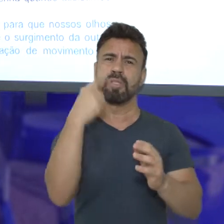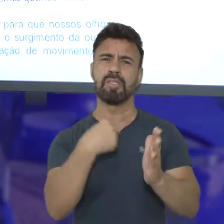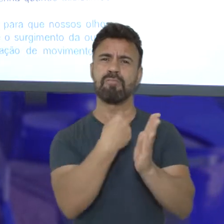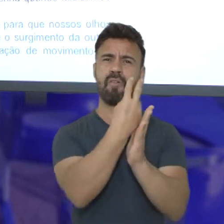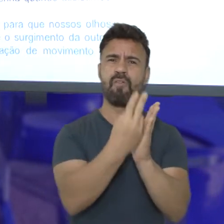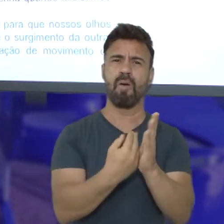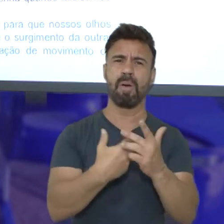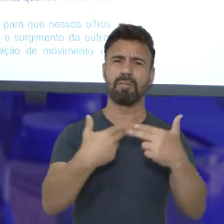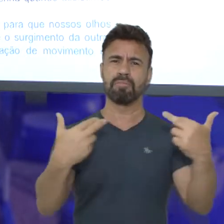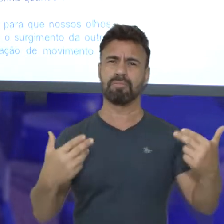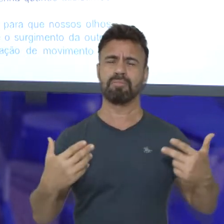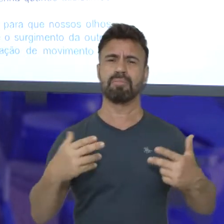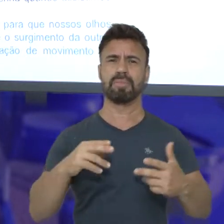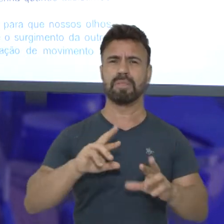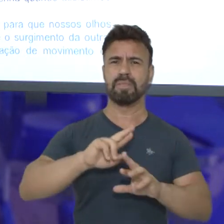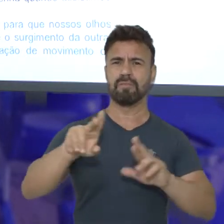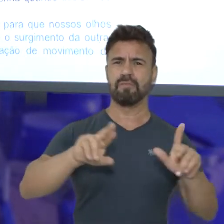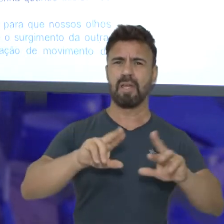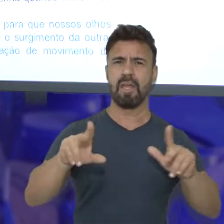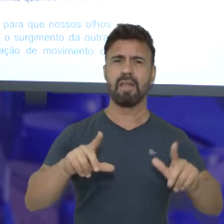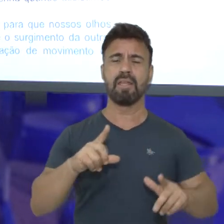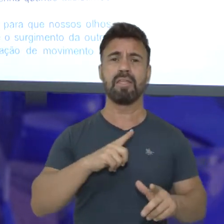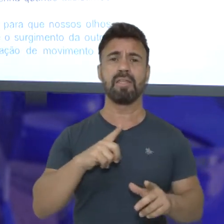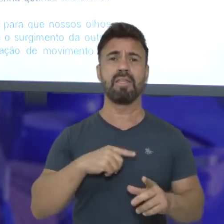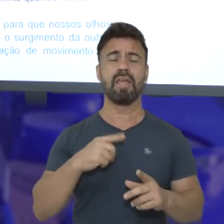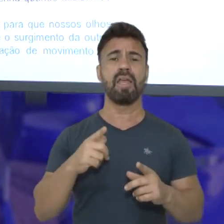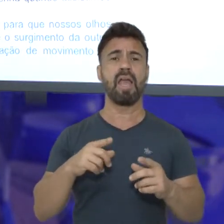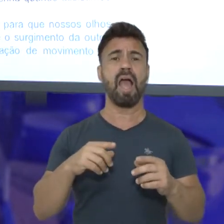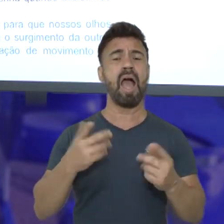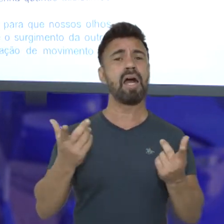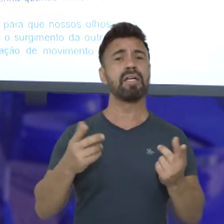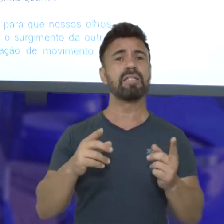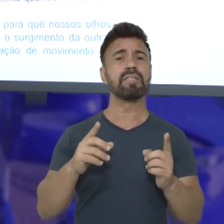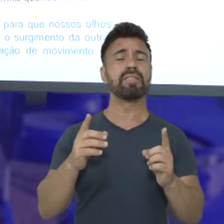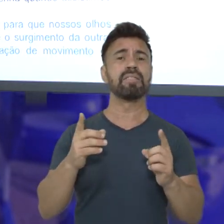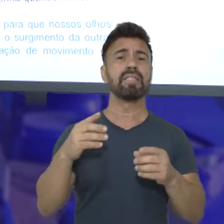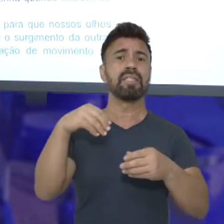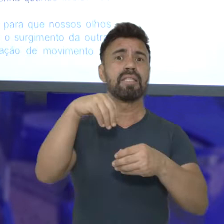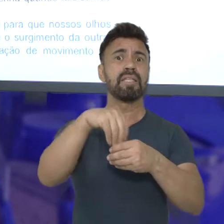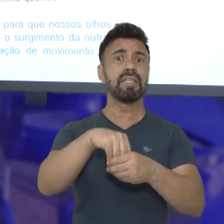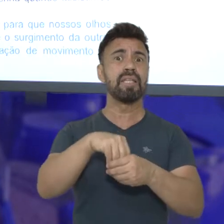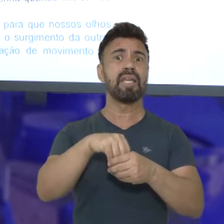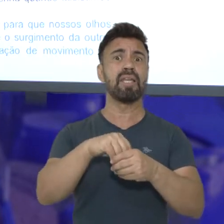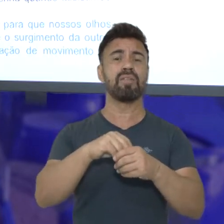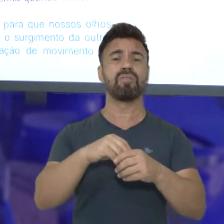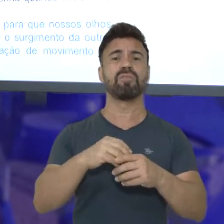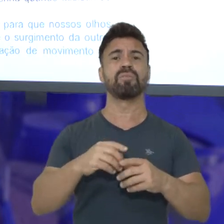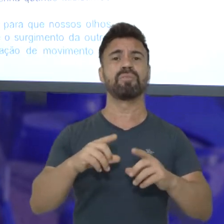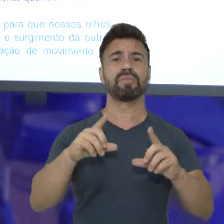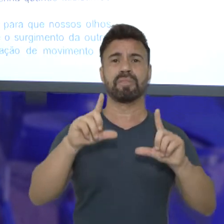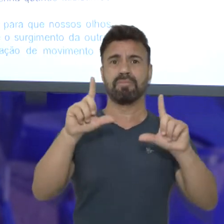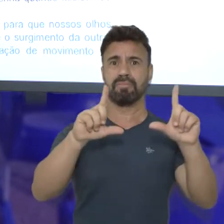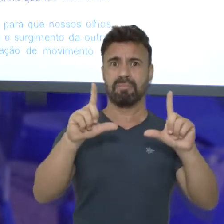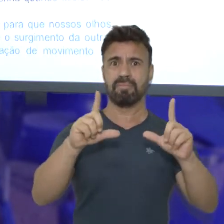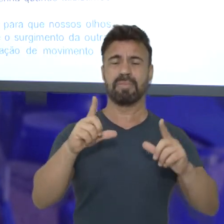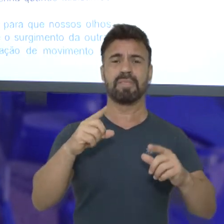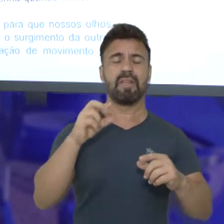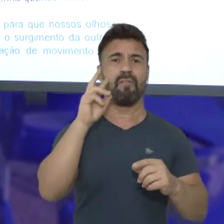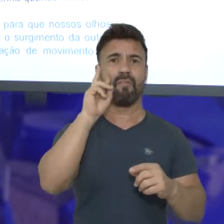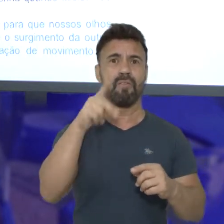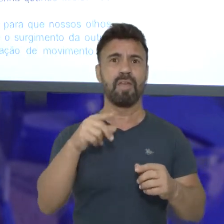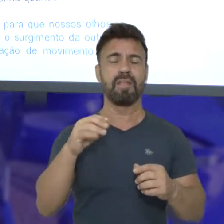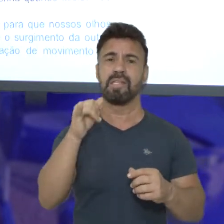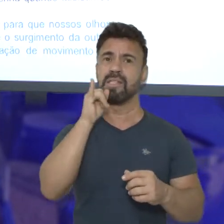formato, né, desses aparelhos, as suas antenas estão vindo agora internas, estão vindo dentro deles, né? Então, se você está vendo aí o